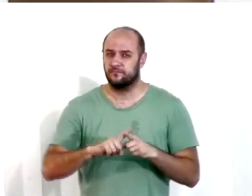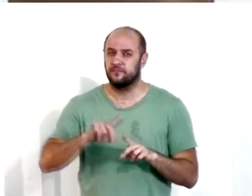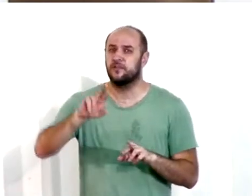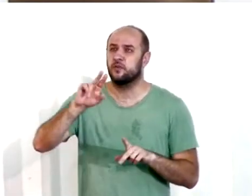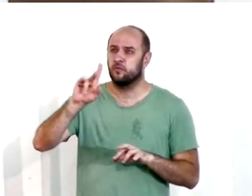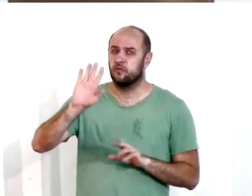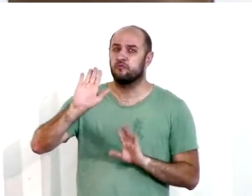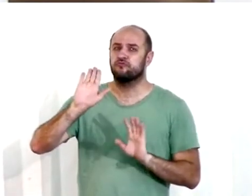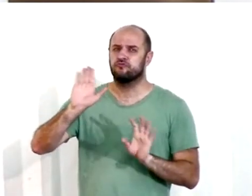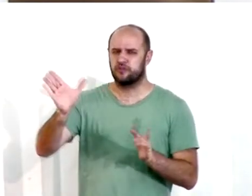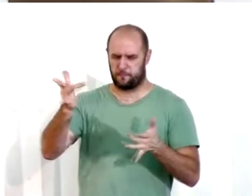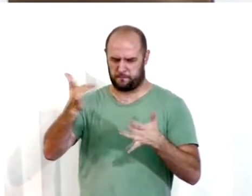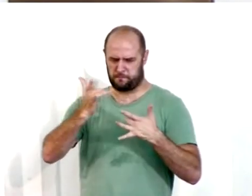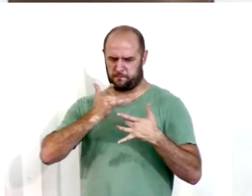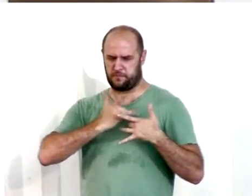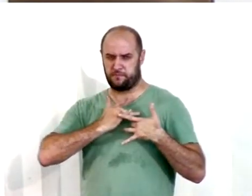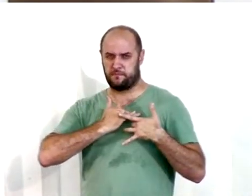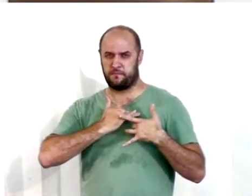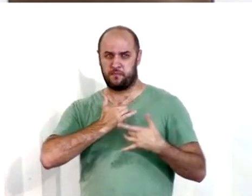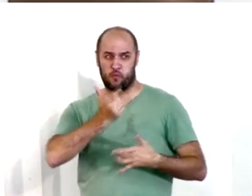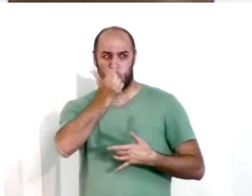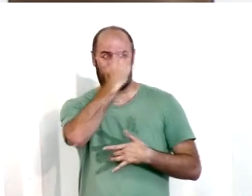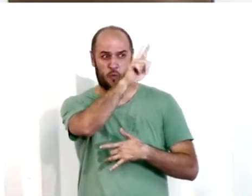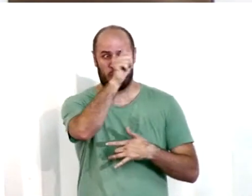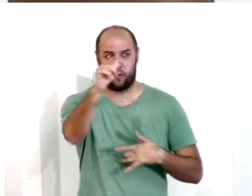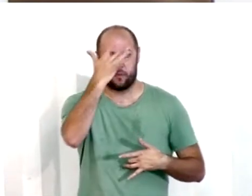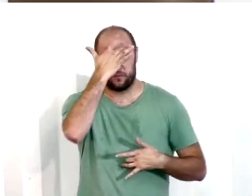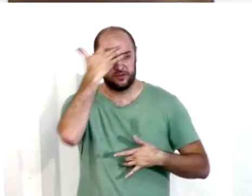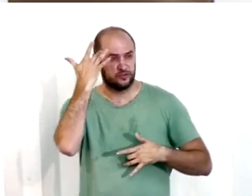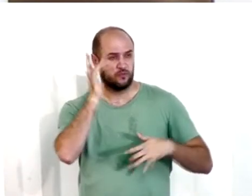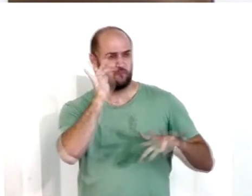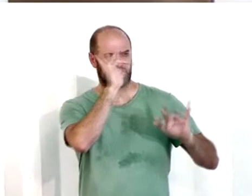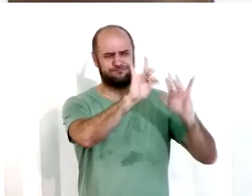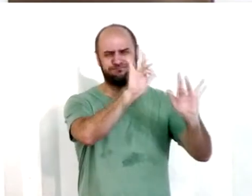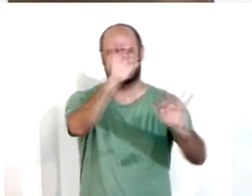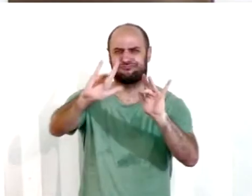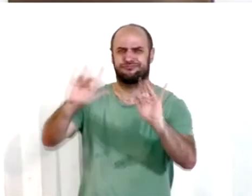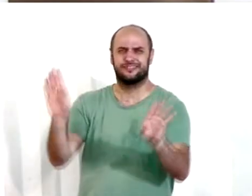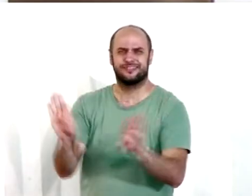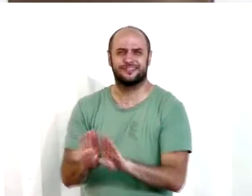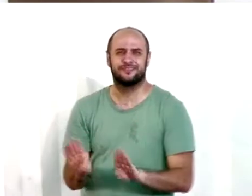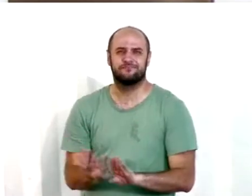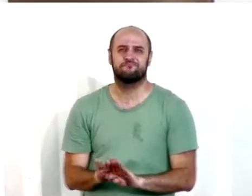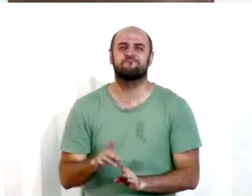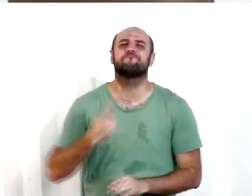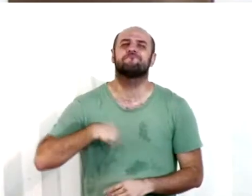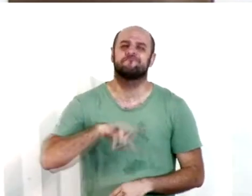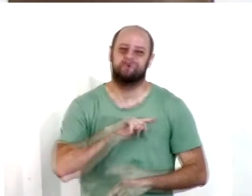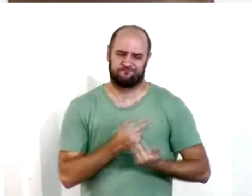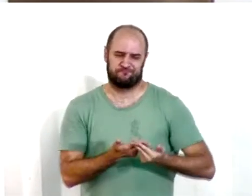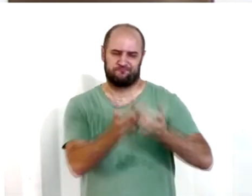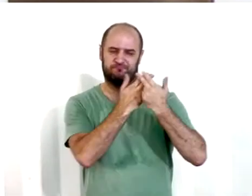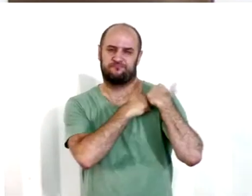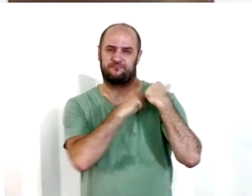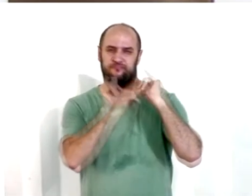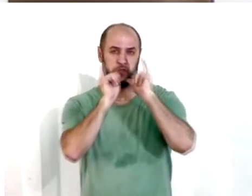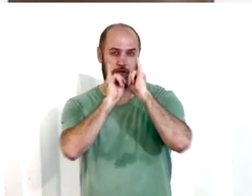alcançado através do Evangelho, outros também serão. E nós precisamos então falar.